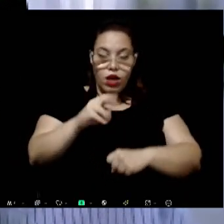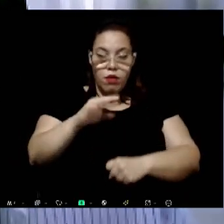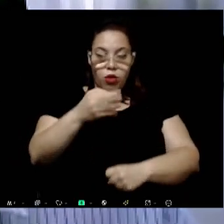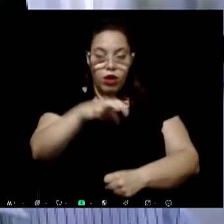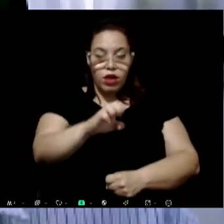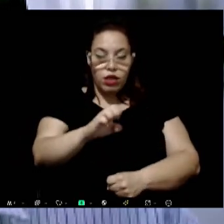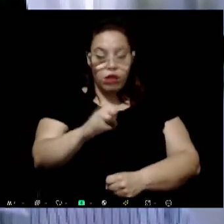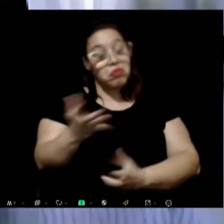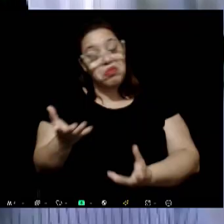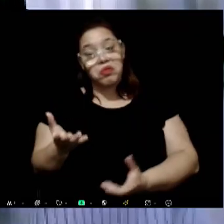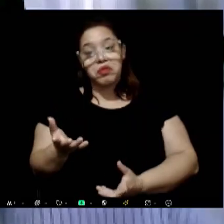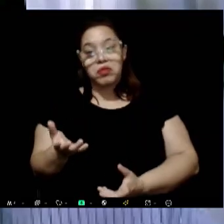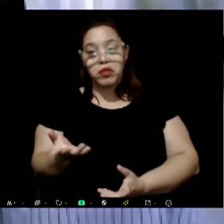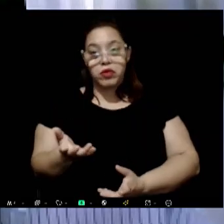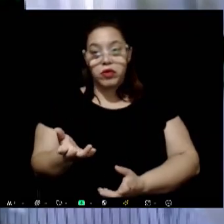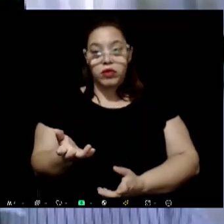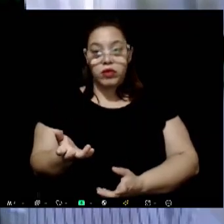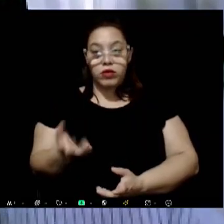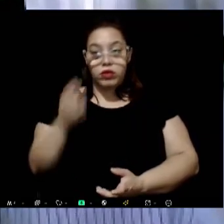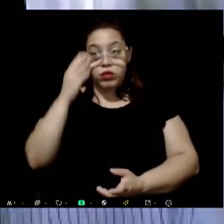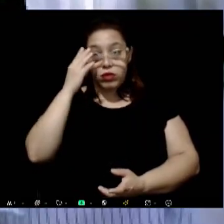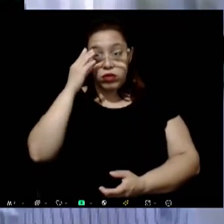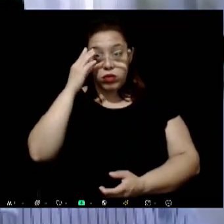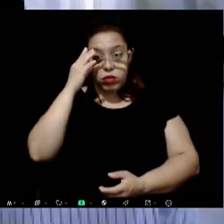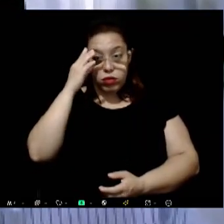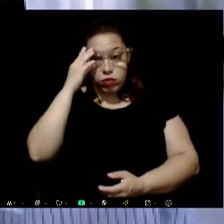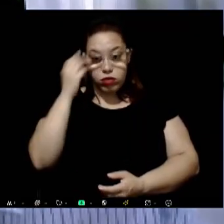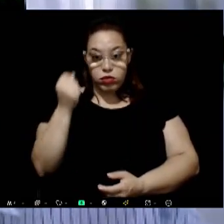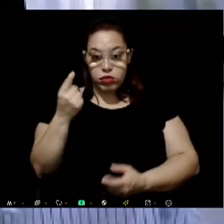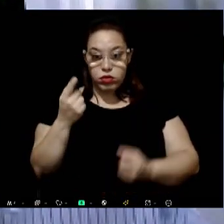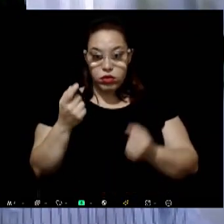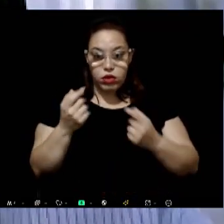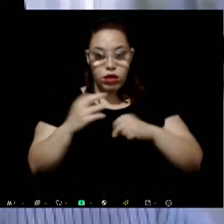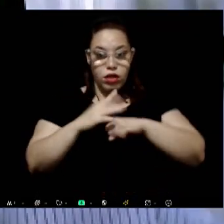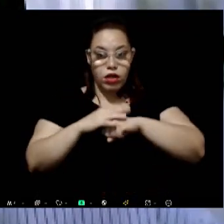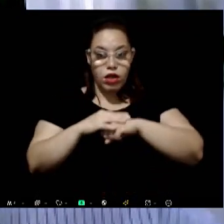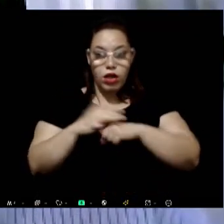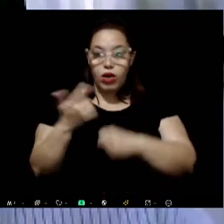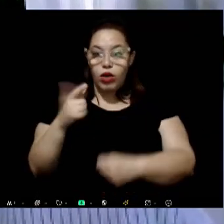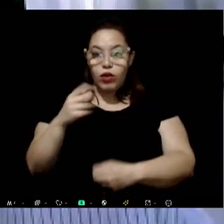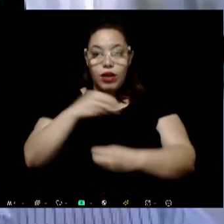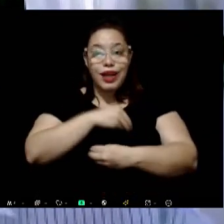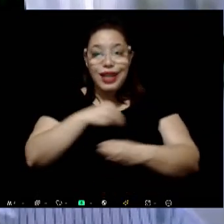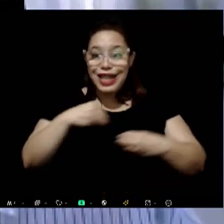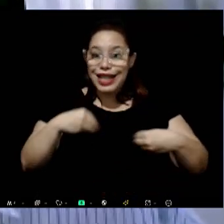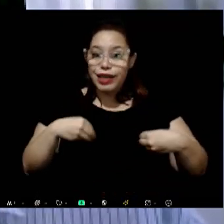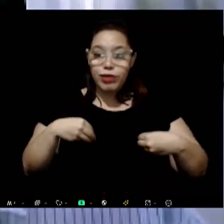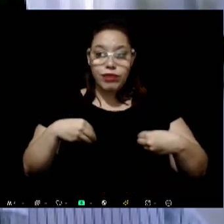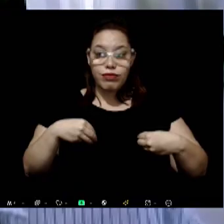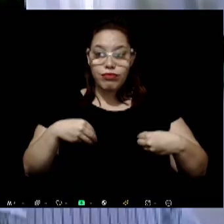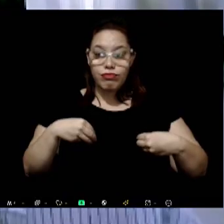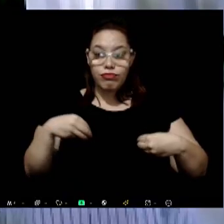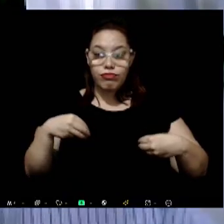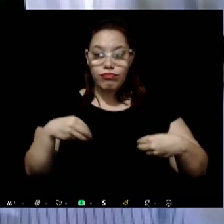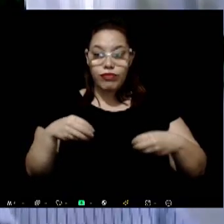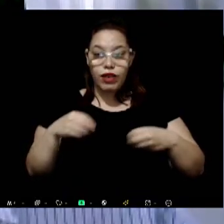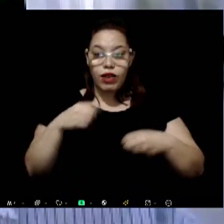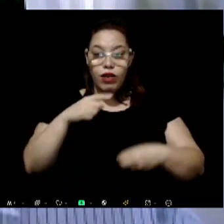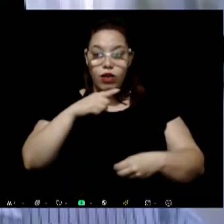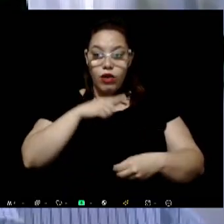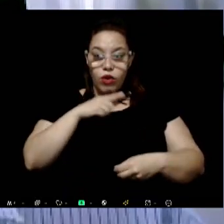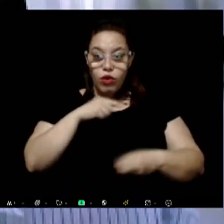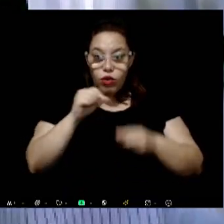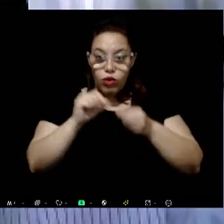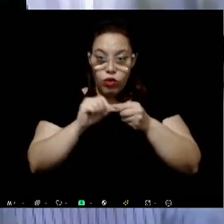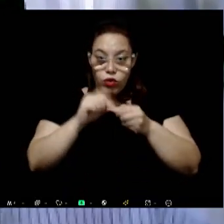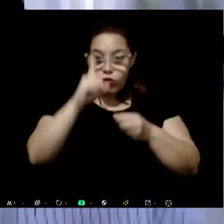exames específicos, né? Algumas doenças não têm nem exame, ou seja, sai da consulta já com uma hipótese diagnóstica muito